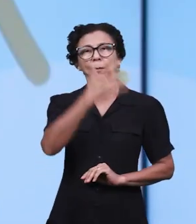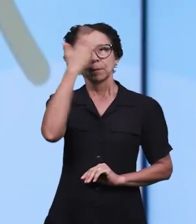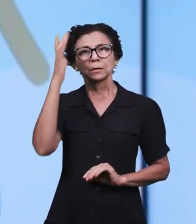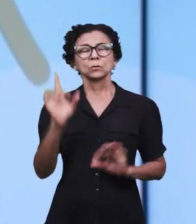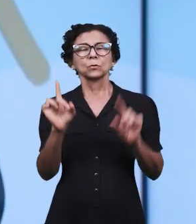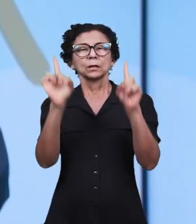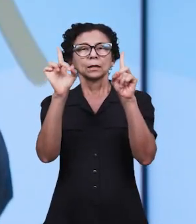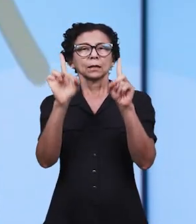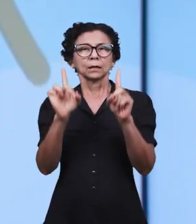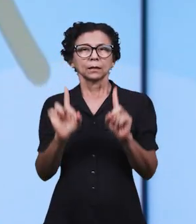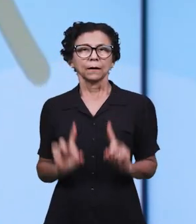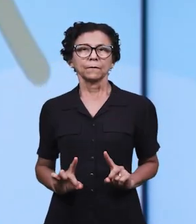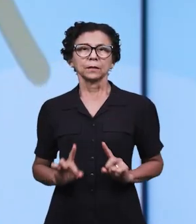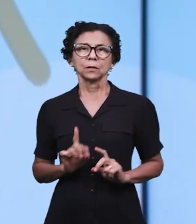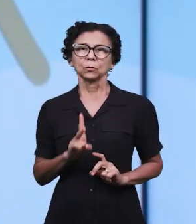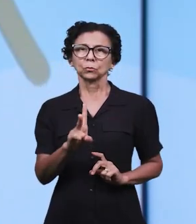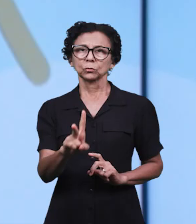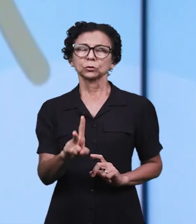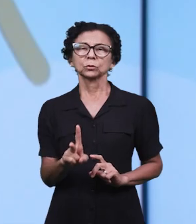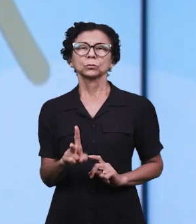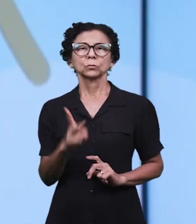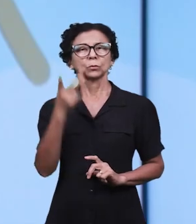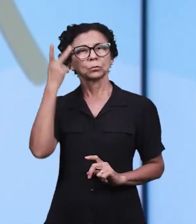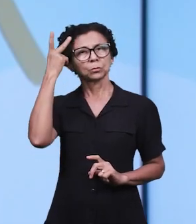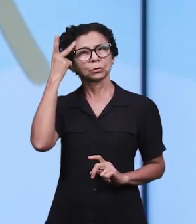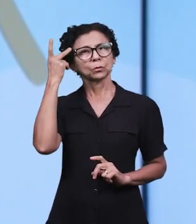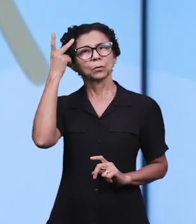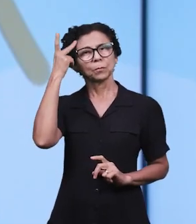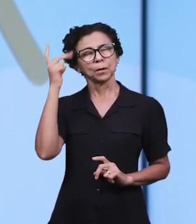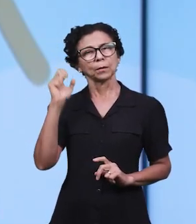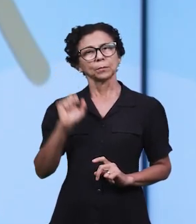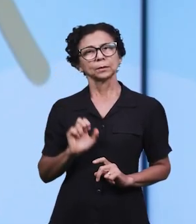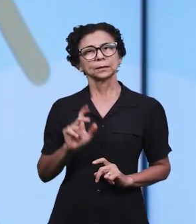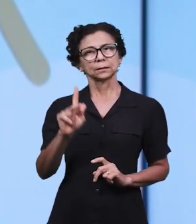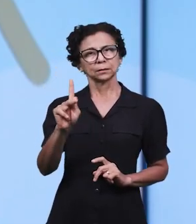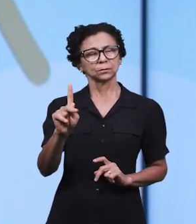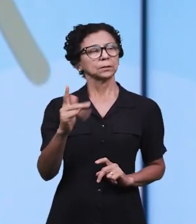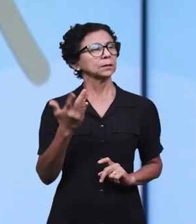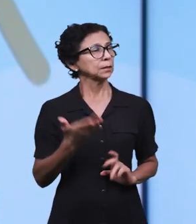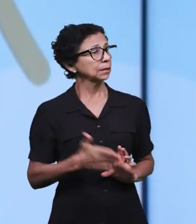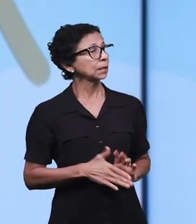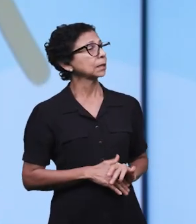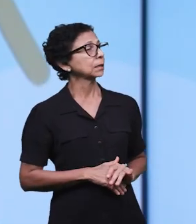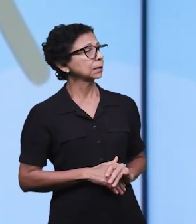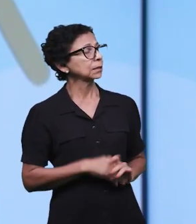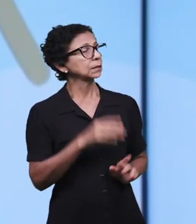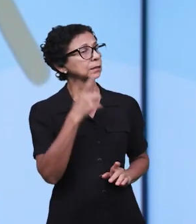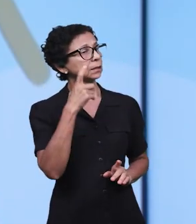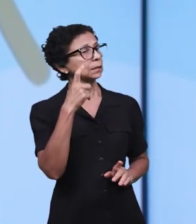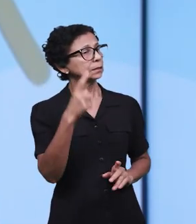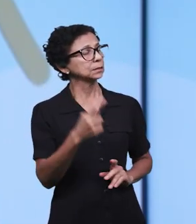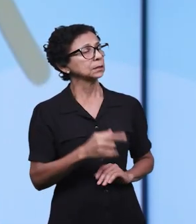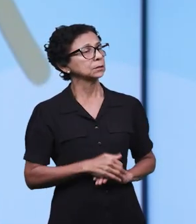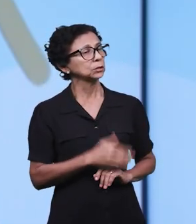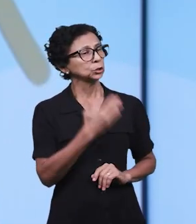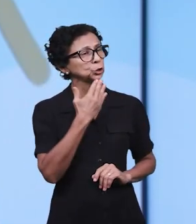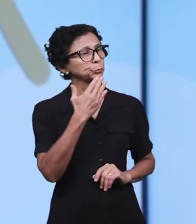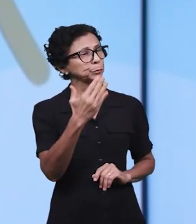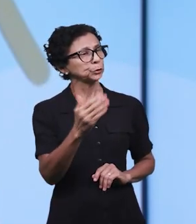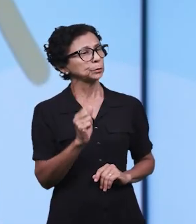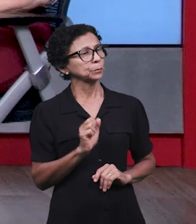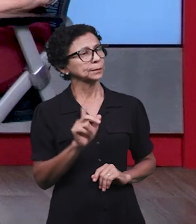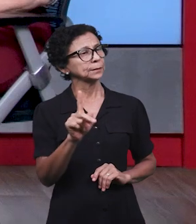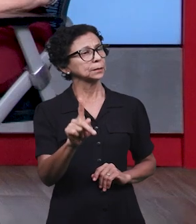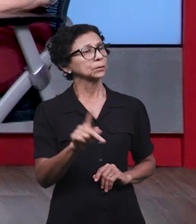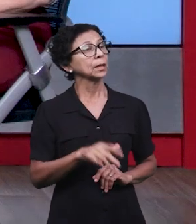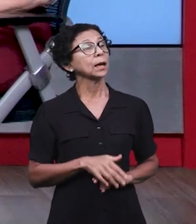mantido os direitos como já era antes, para não haver uma piora na questão do requerer da sua aposentadoria.